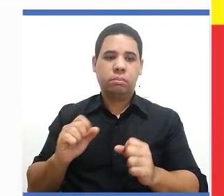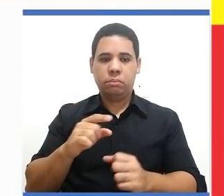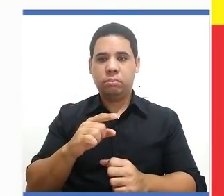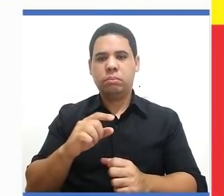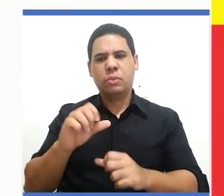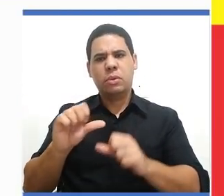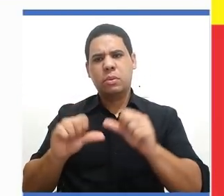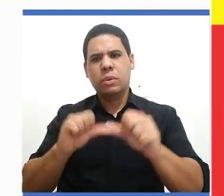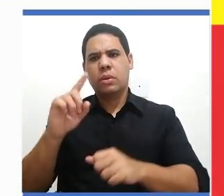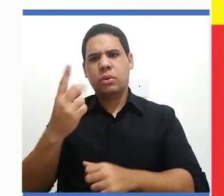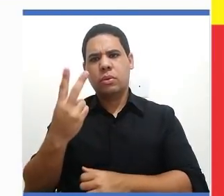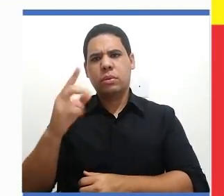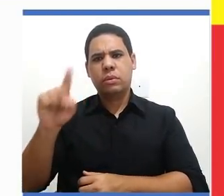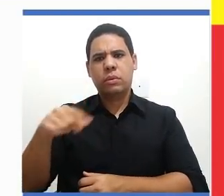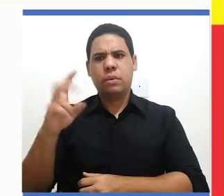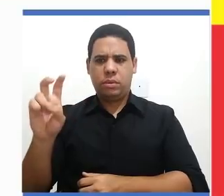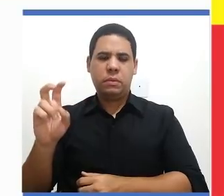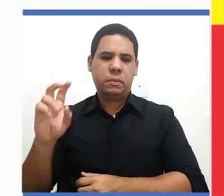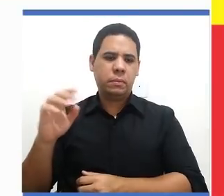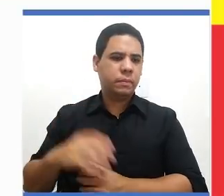1.852 metros. A jarda,